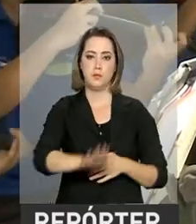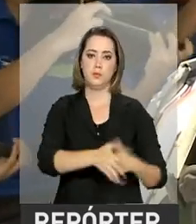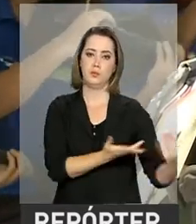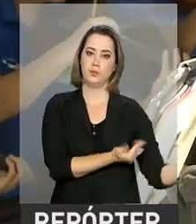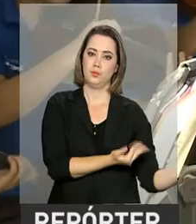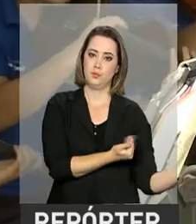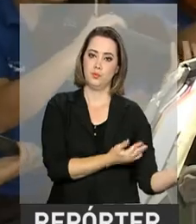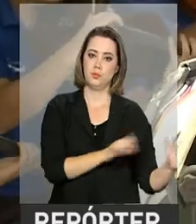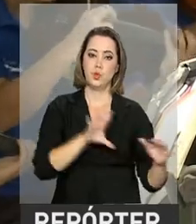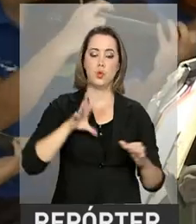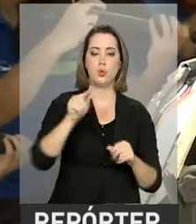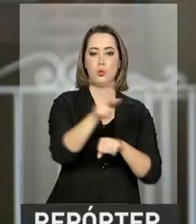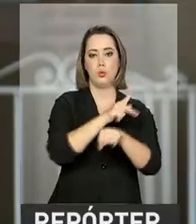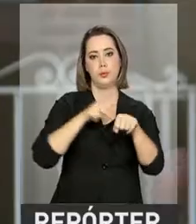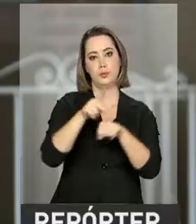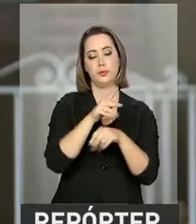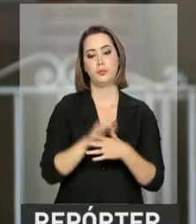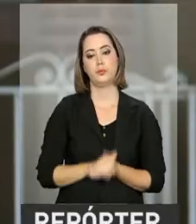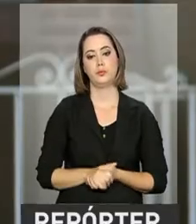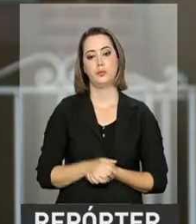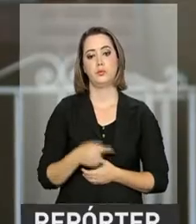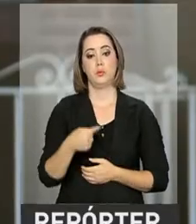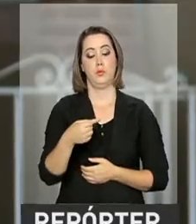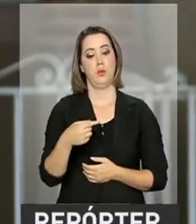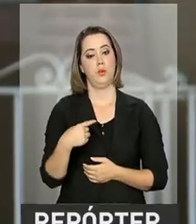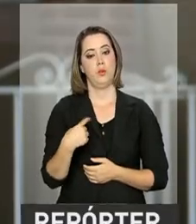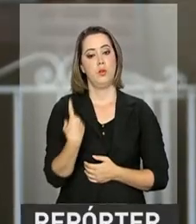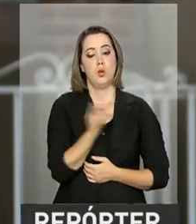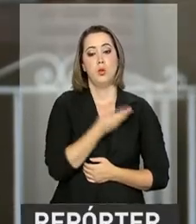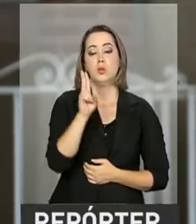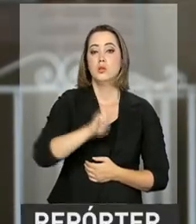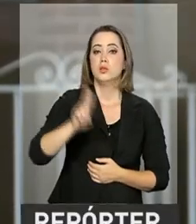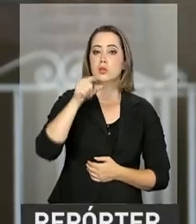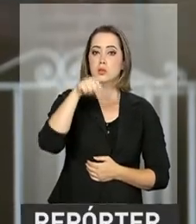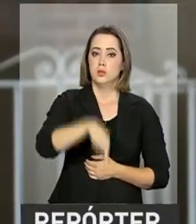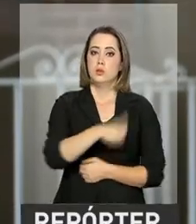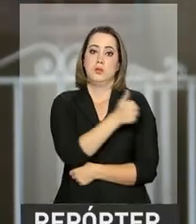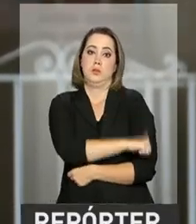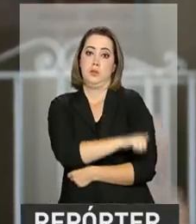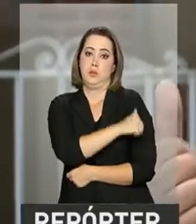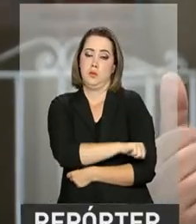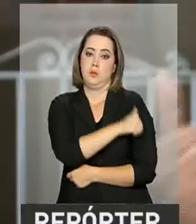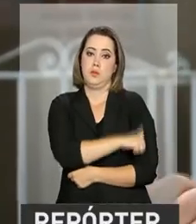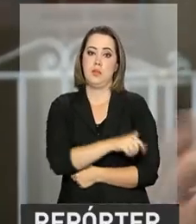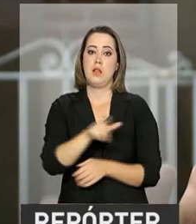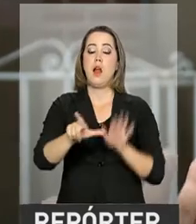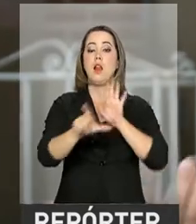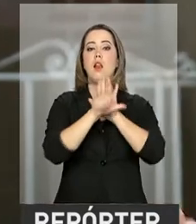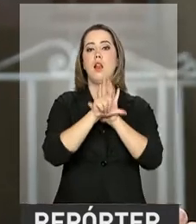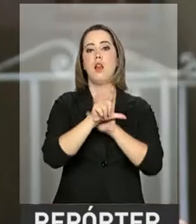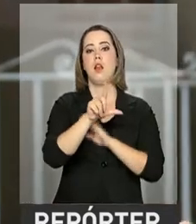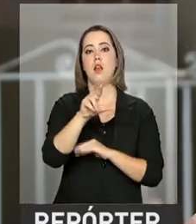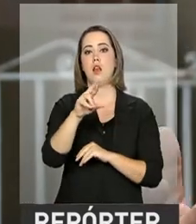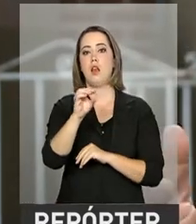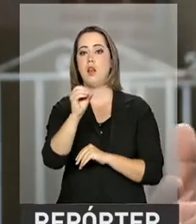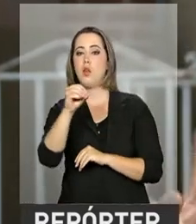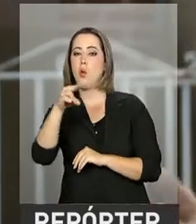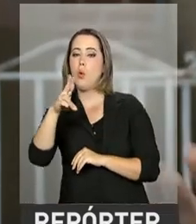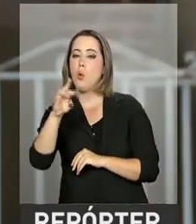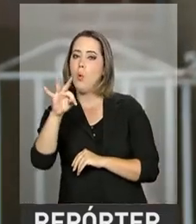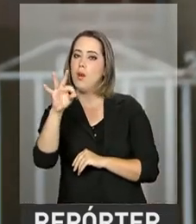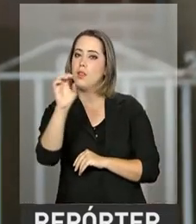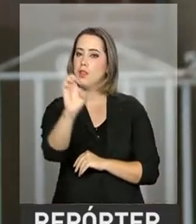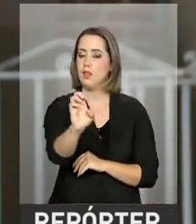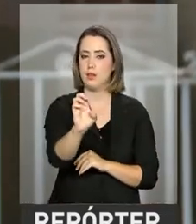baixa renda de todo o país. A gente usa aqui no estado do Rio de Janeiro a Lei Rouanet e a Lei do ICMS. Então,